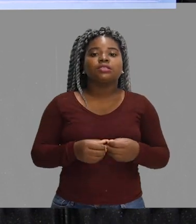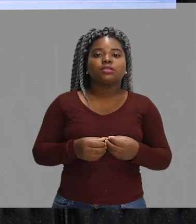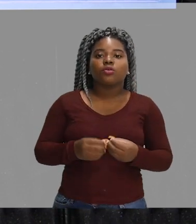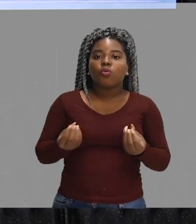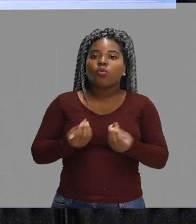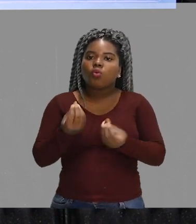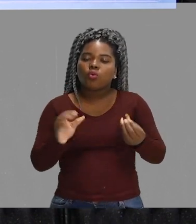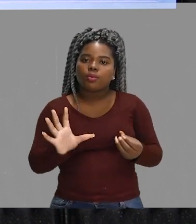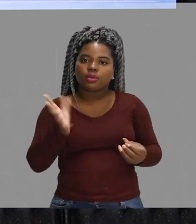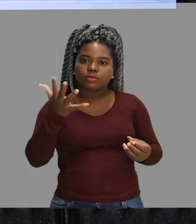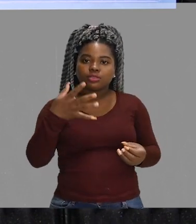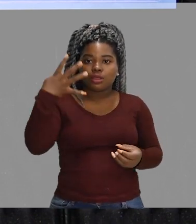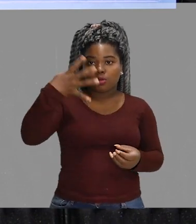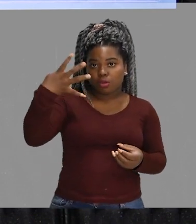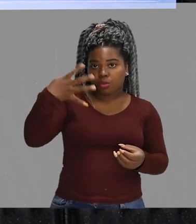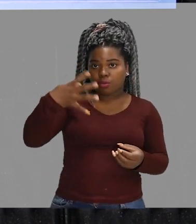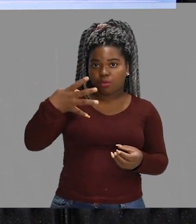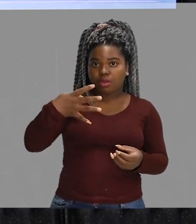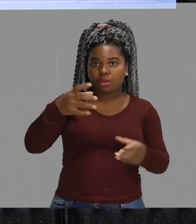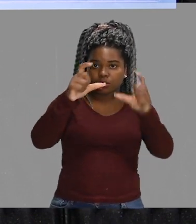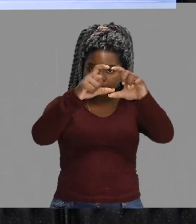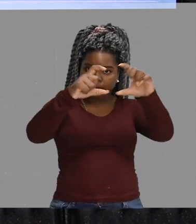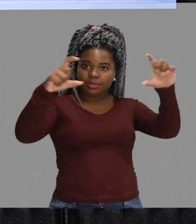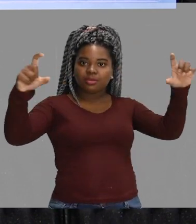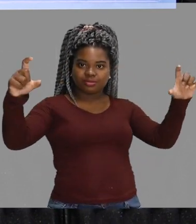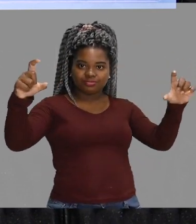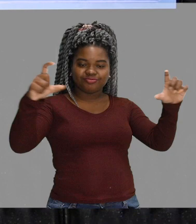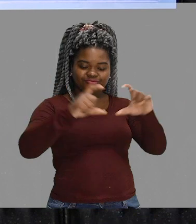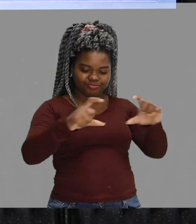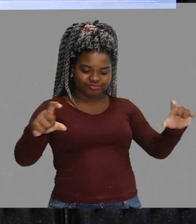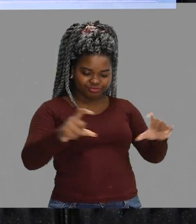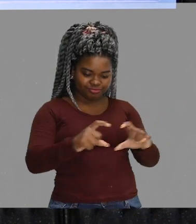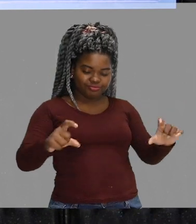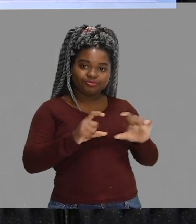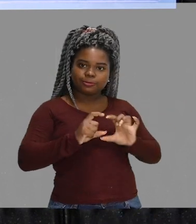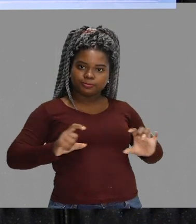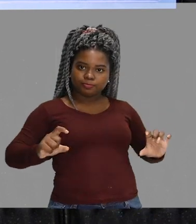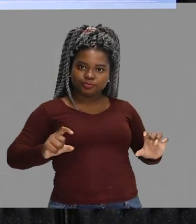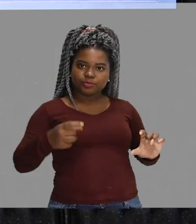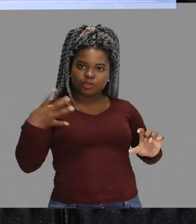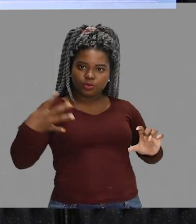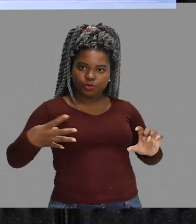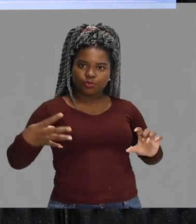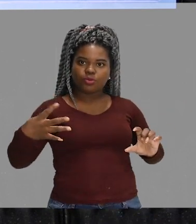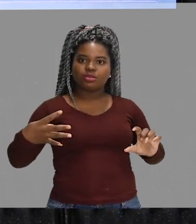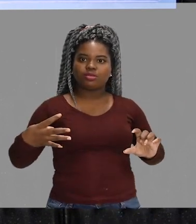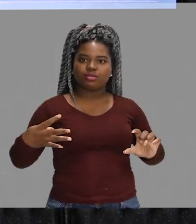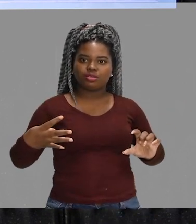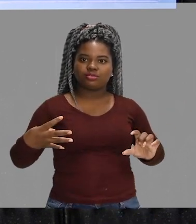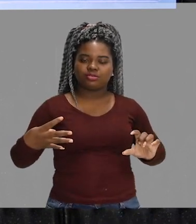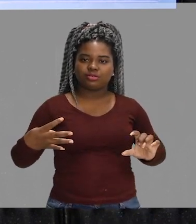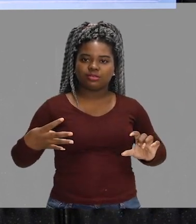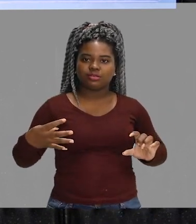Bom, vamos pegar aqui, ó, o caso do cloro. Cloro número atômico